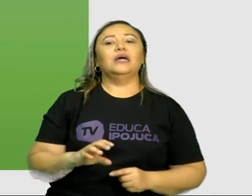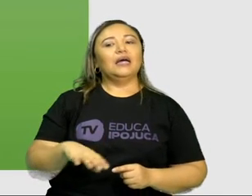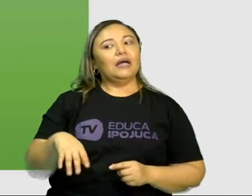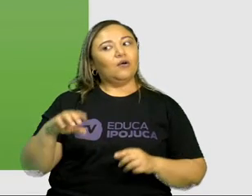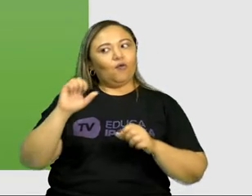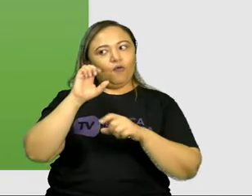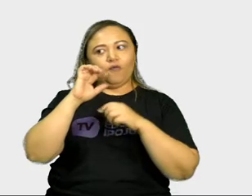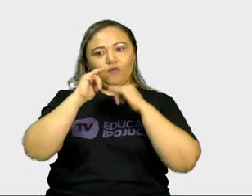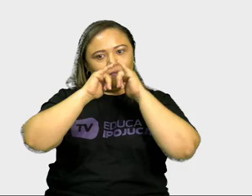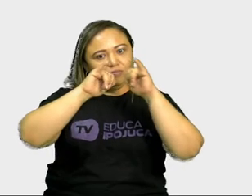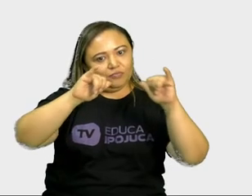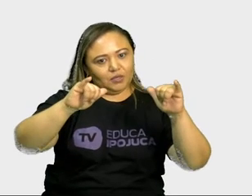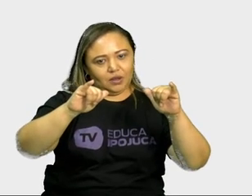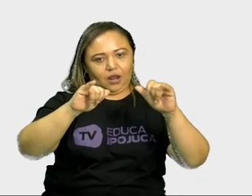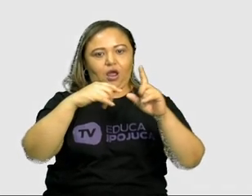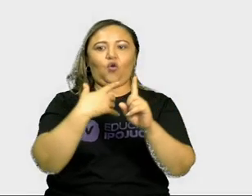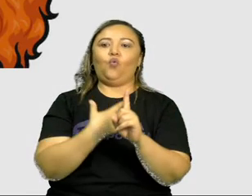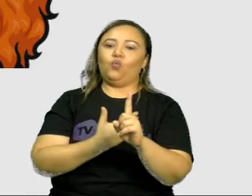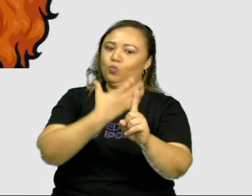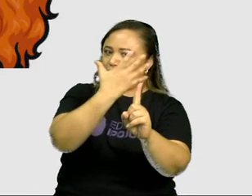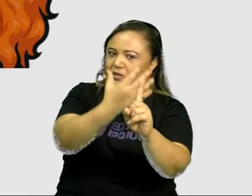ou transmitir uma mensagem.